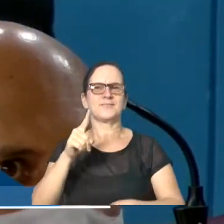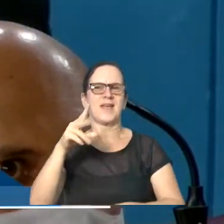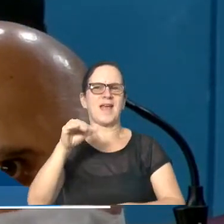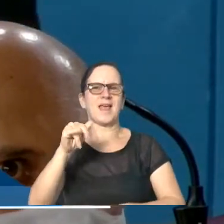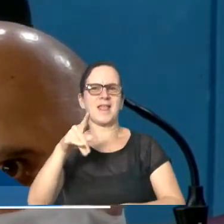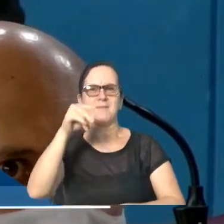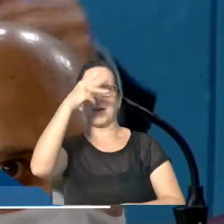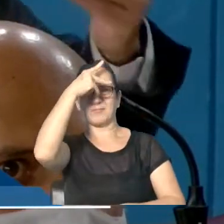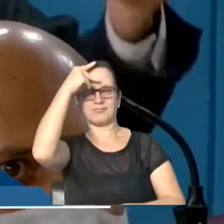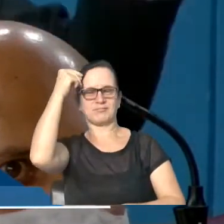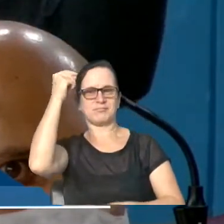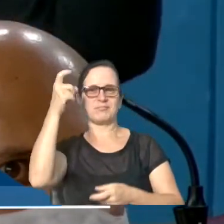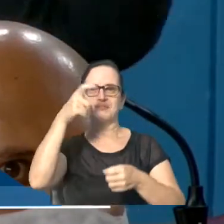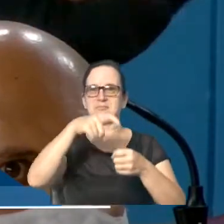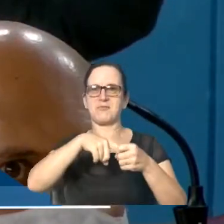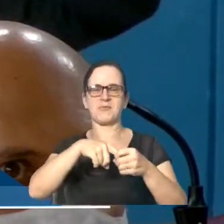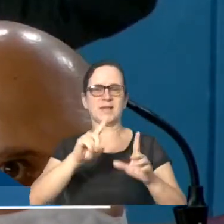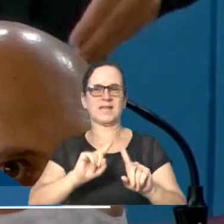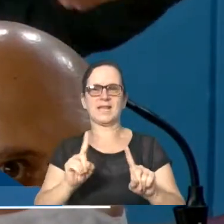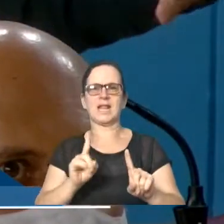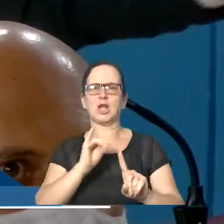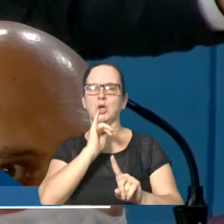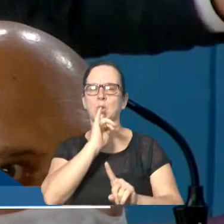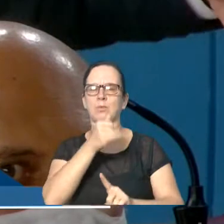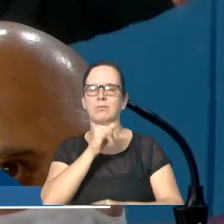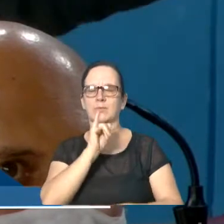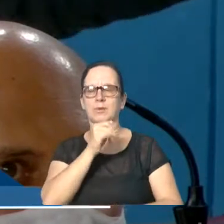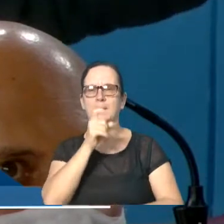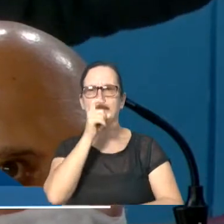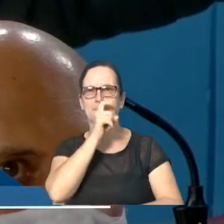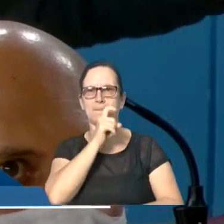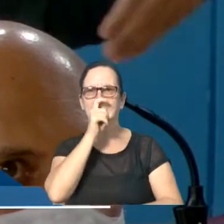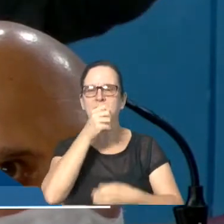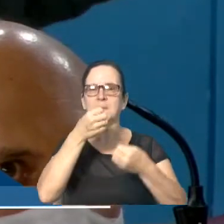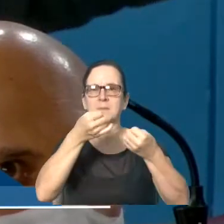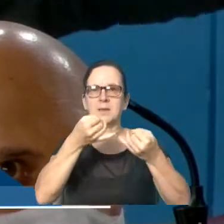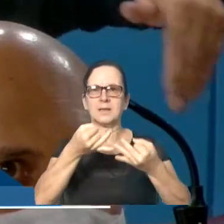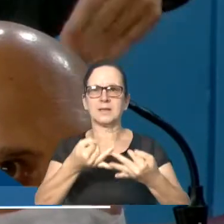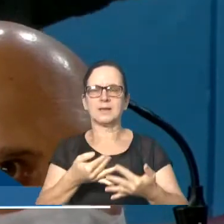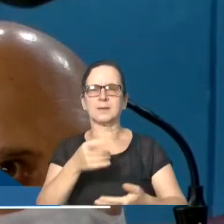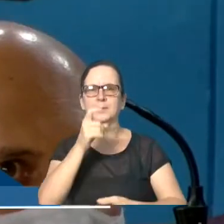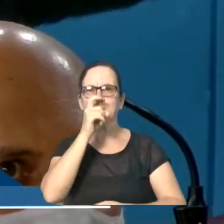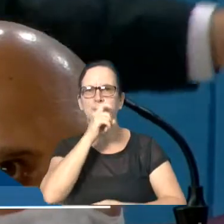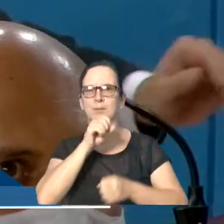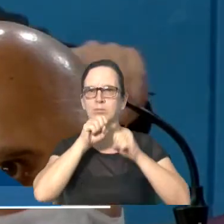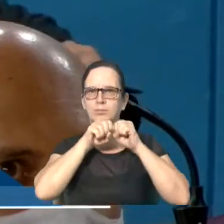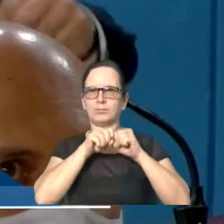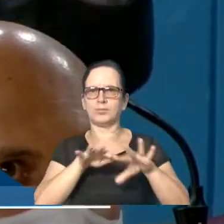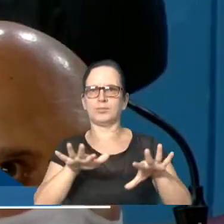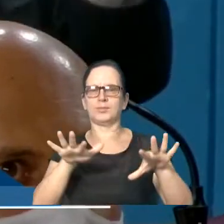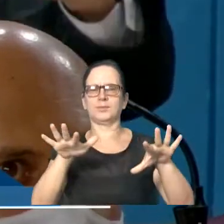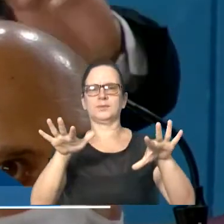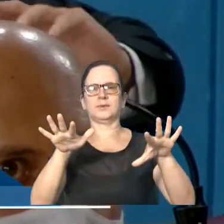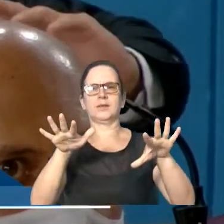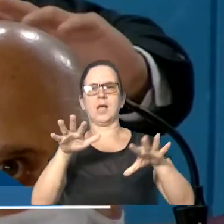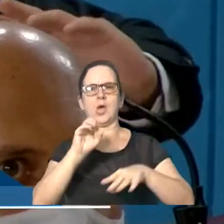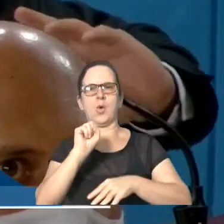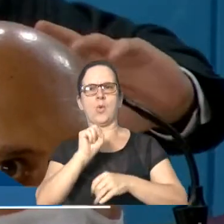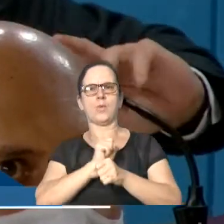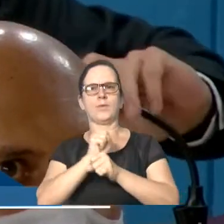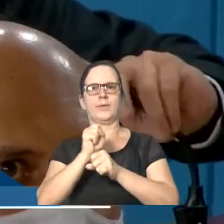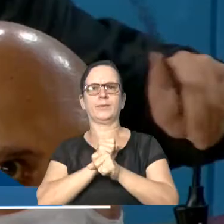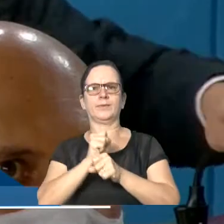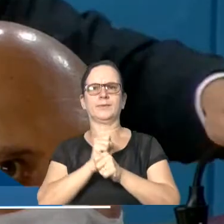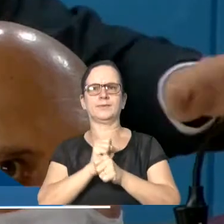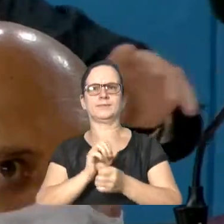para voltar para o parlamento, porque vai ter que contar muita mentira para explicar as mentiras que ele propagou na cidade durante esses 8 anos de mandato que ele vai